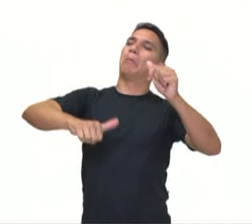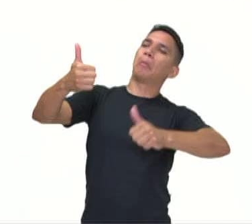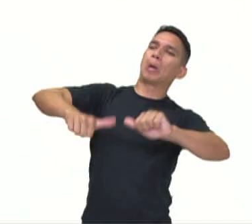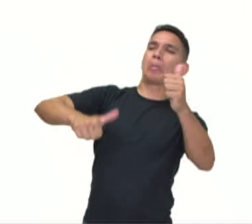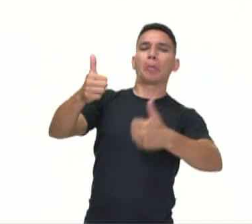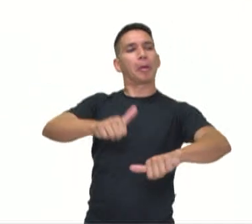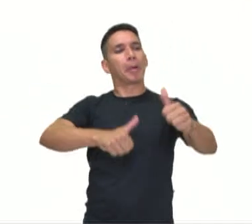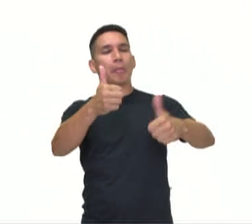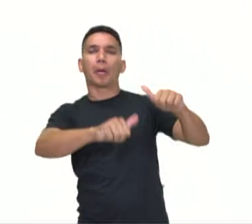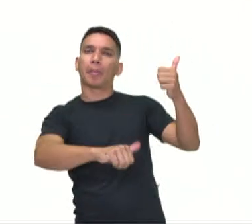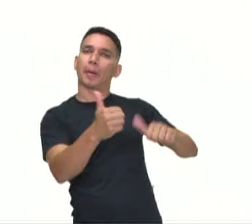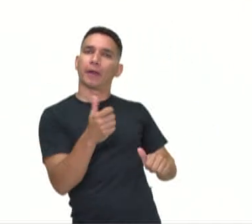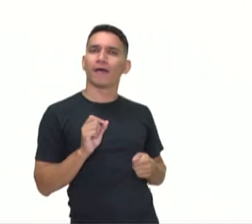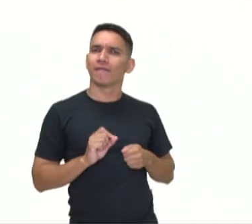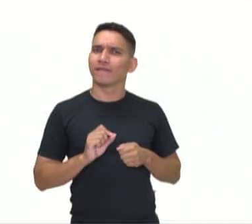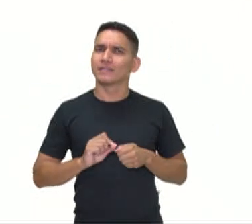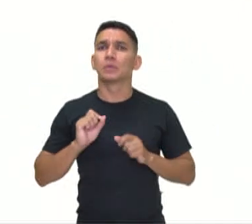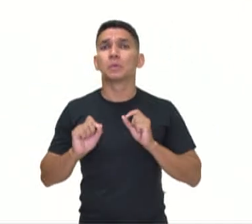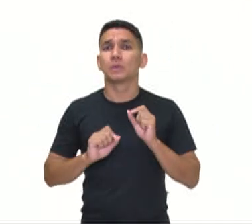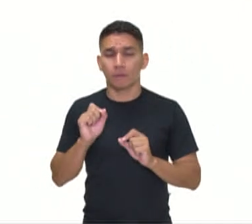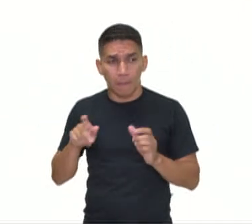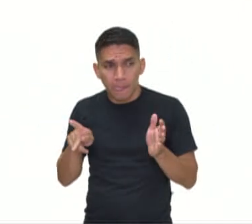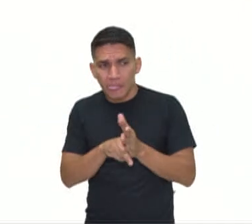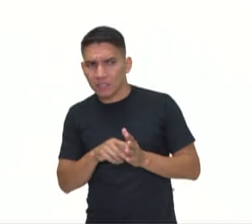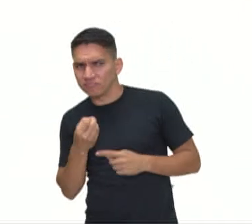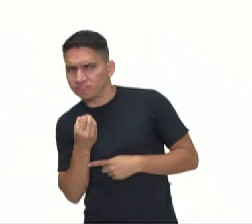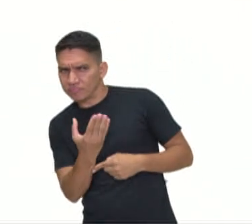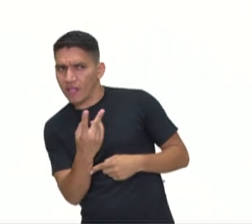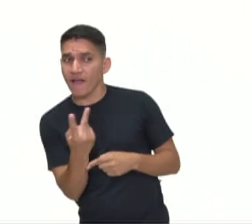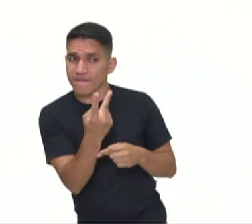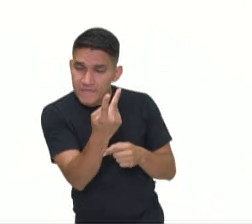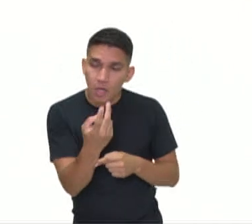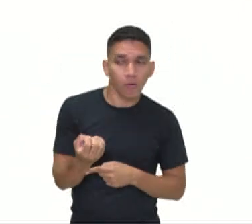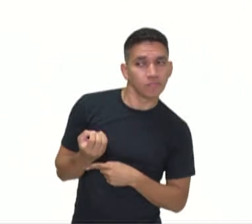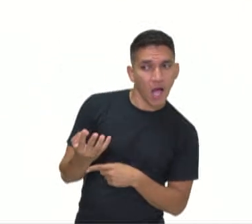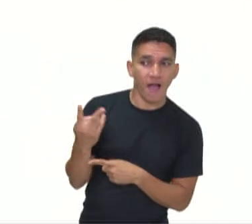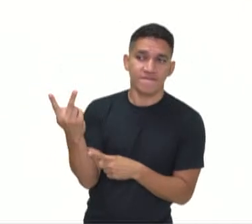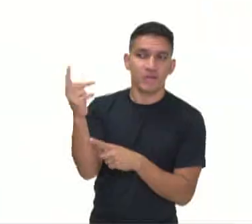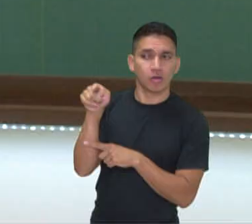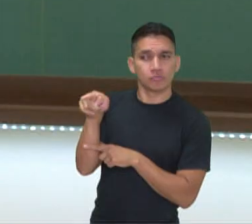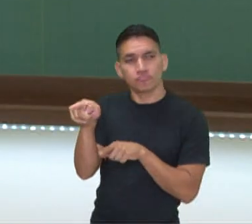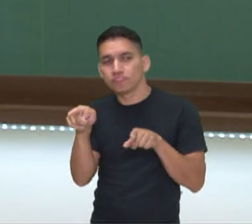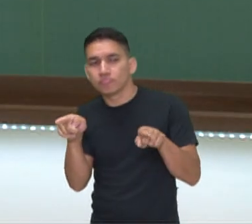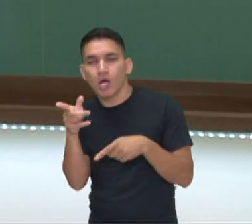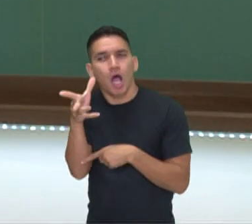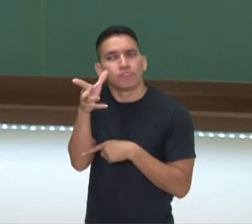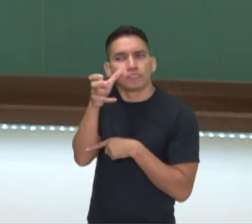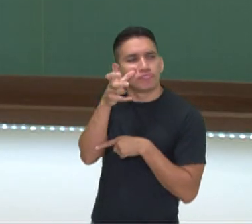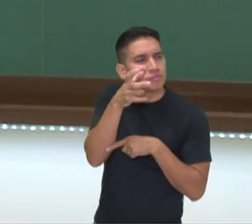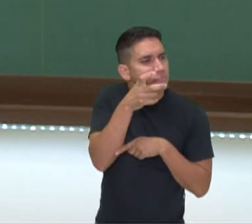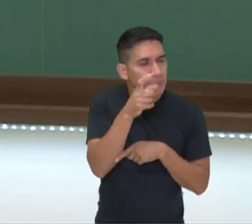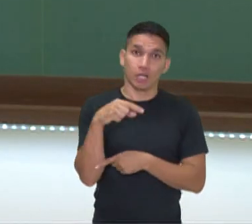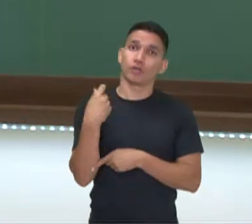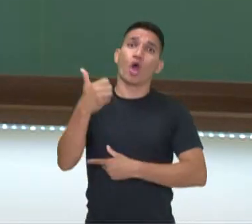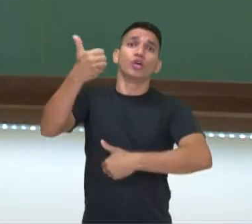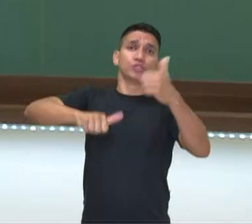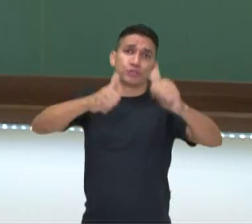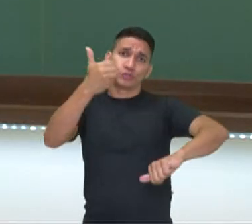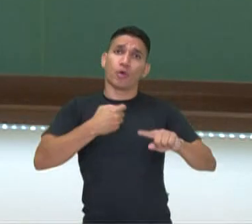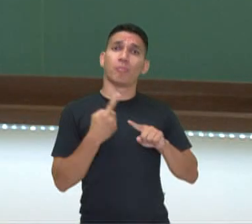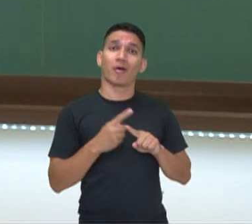é, de fazer juízos de valor sobre aquilo que observamos. E nós julgamos porque nós somos